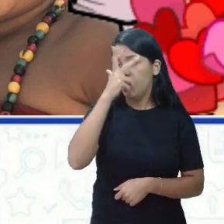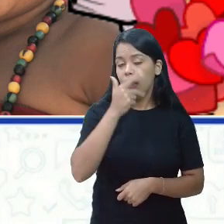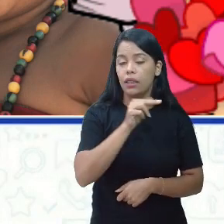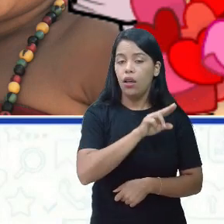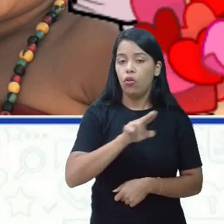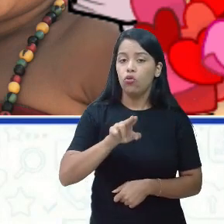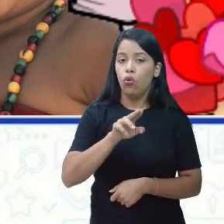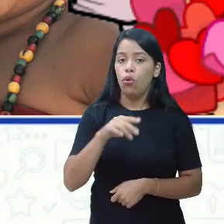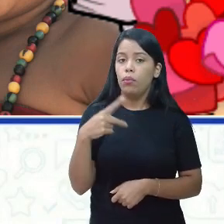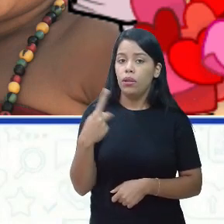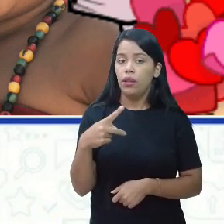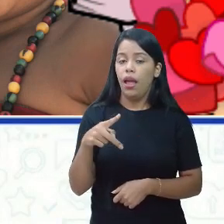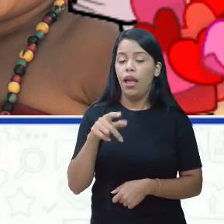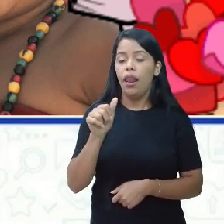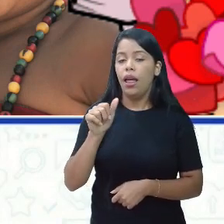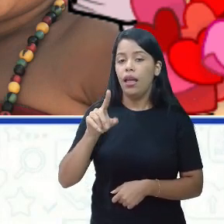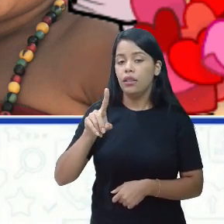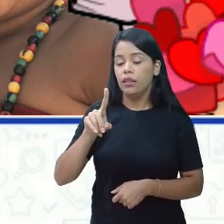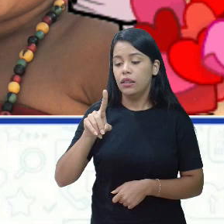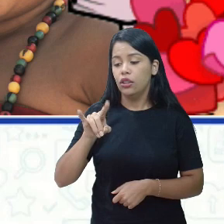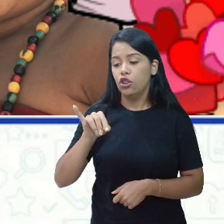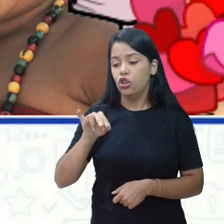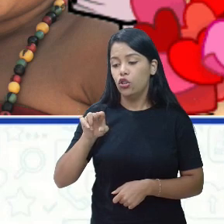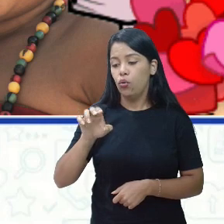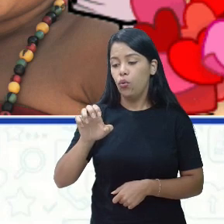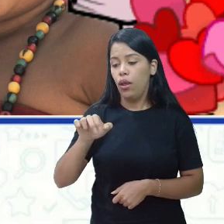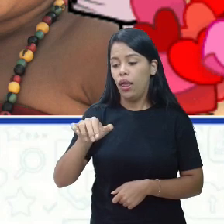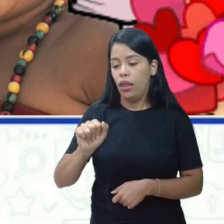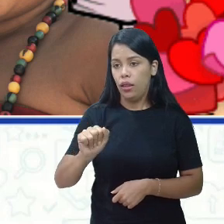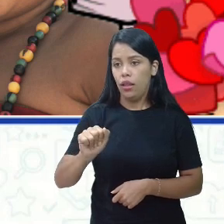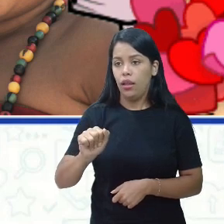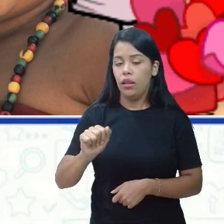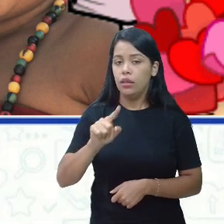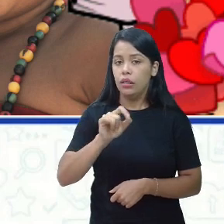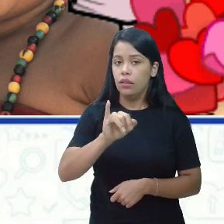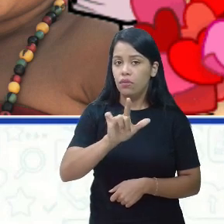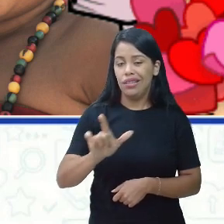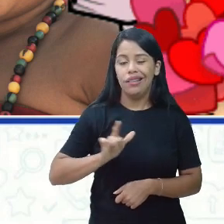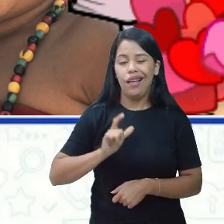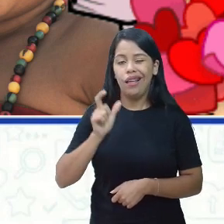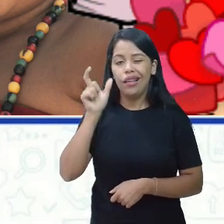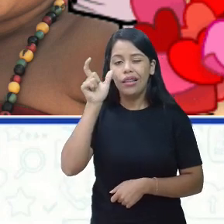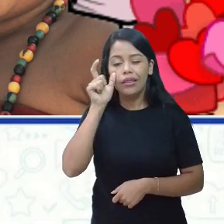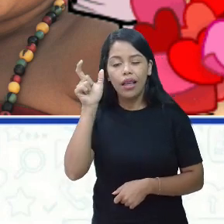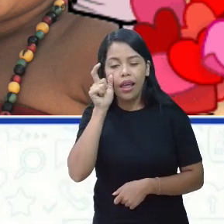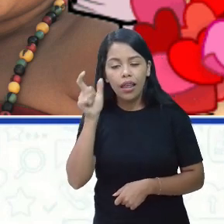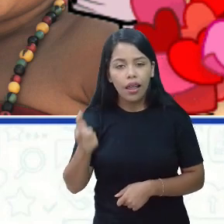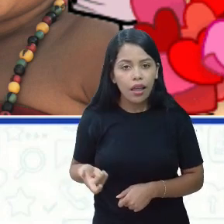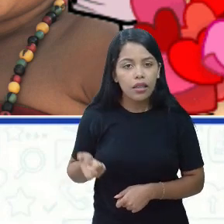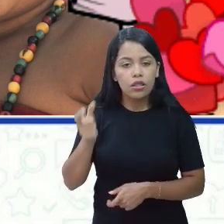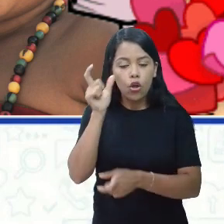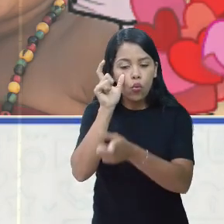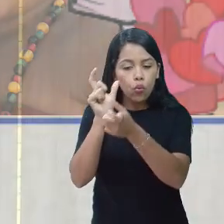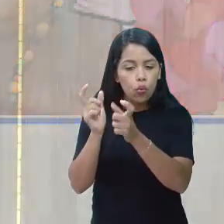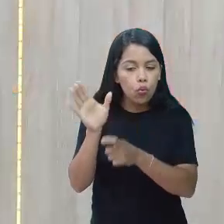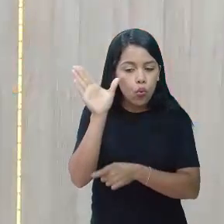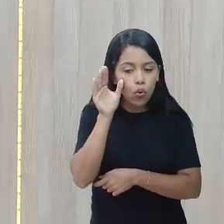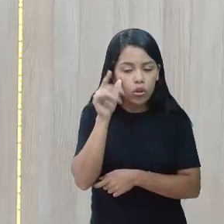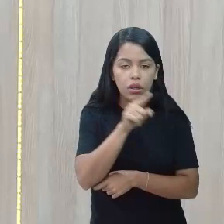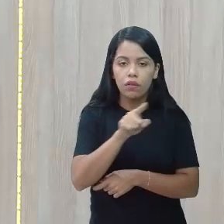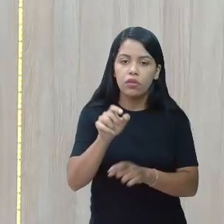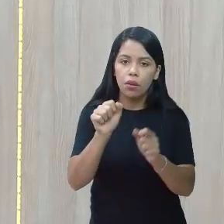Diuena Ticuna. Se vocês tiverem interesse, tiverem curiosidade, vocês podem